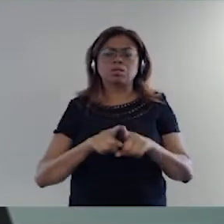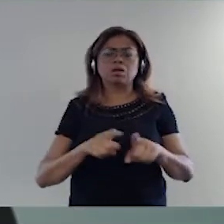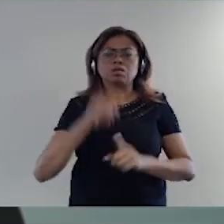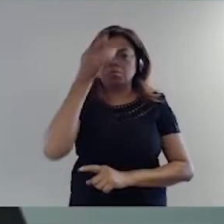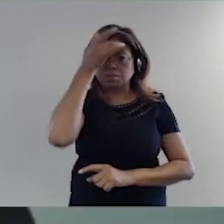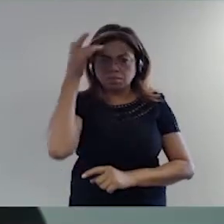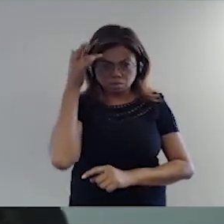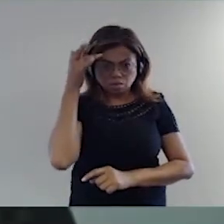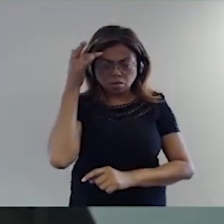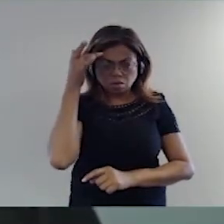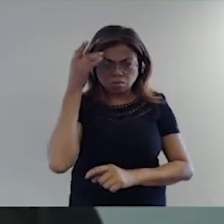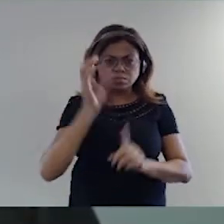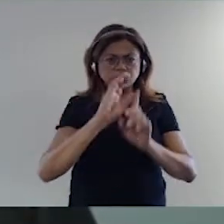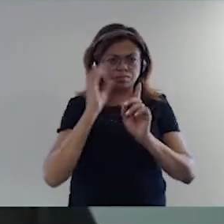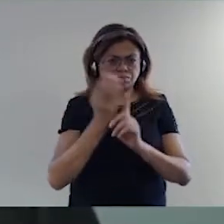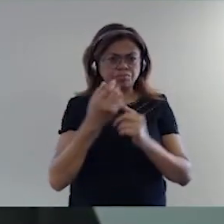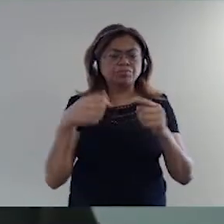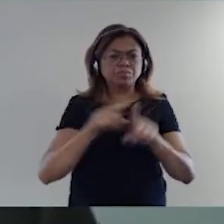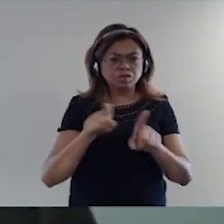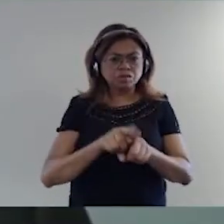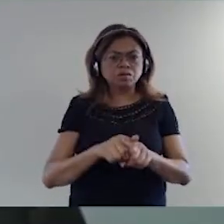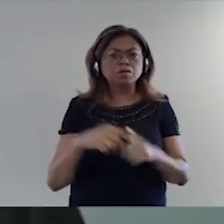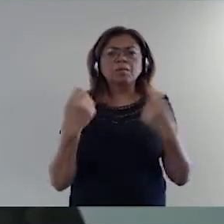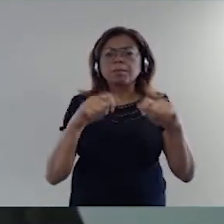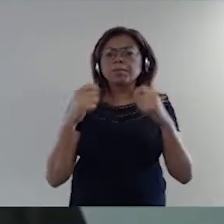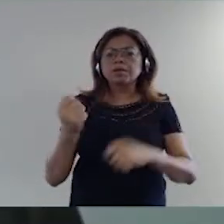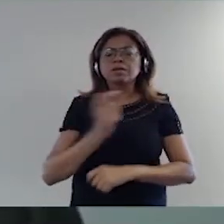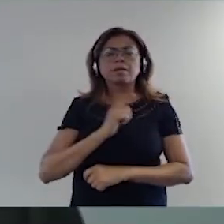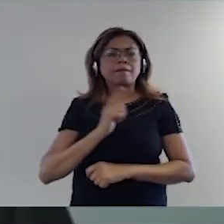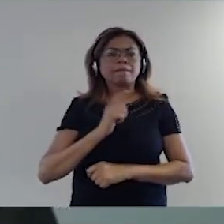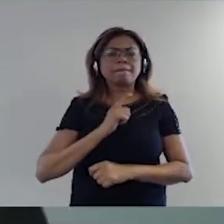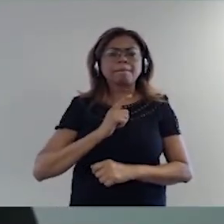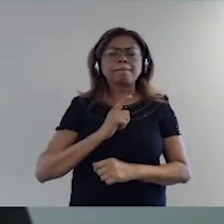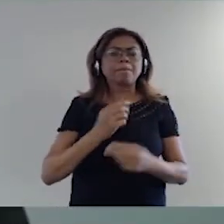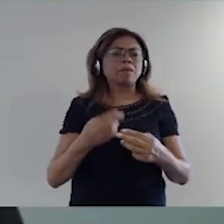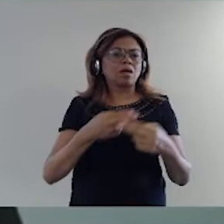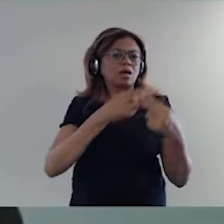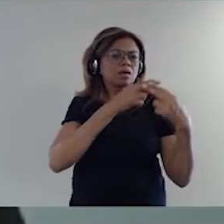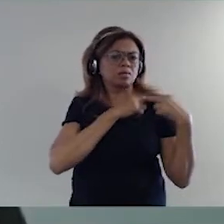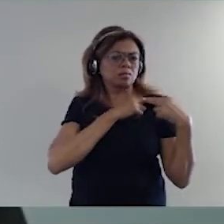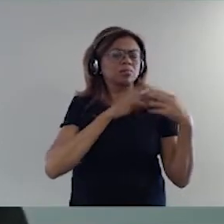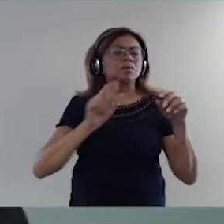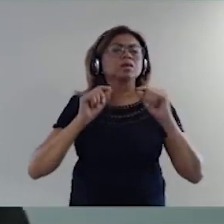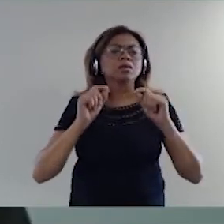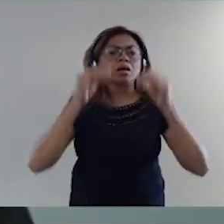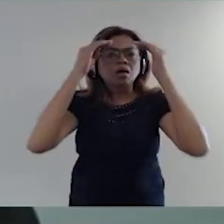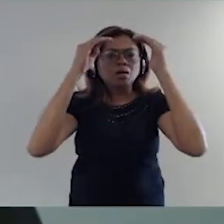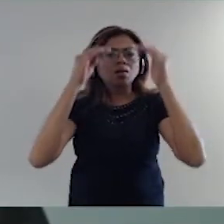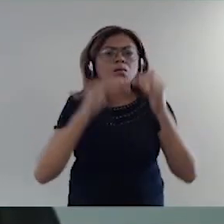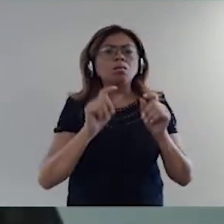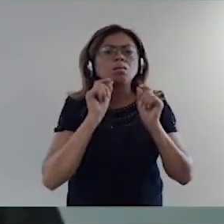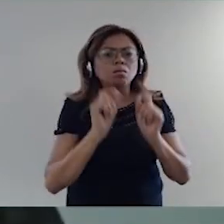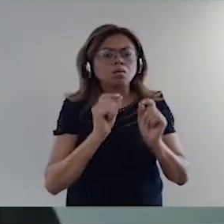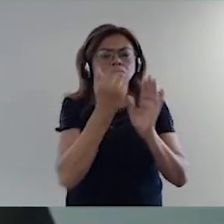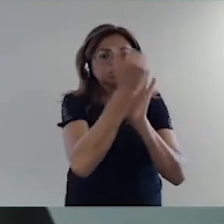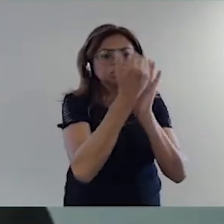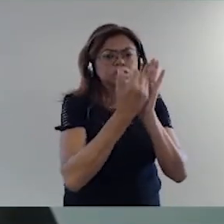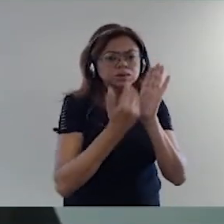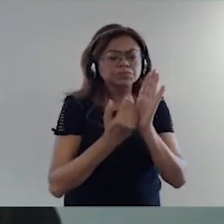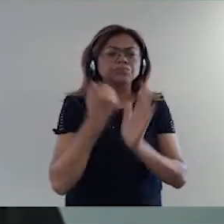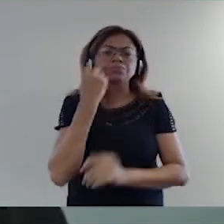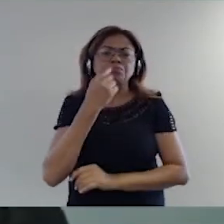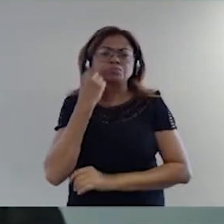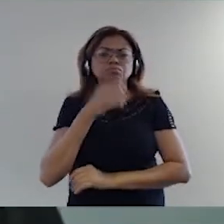direito. Passando a isso, nós temos também a necessidade de respeitar as prerrogativas da advocacia. Nós estamos aqui